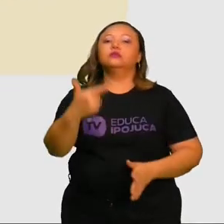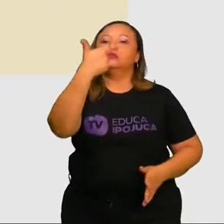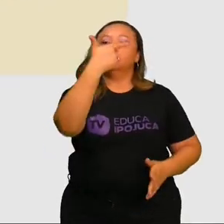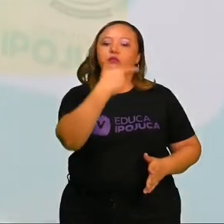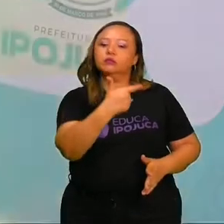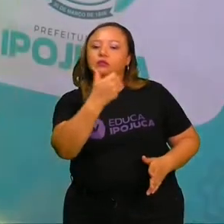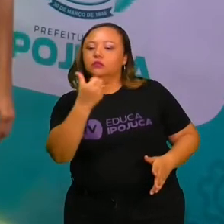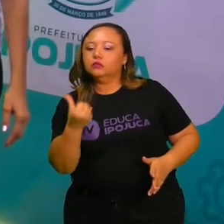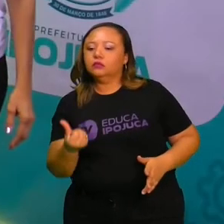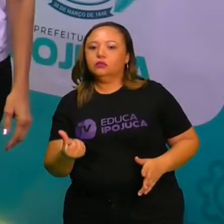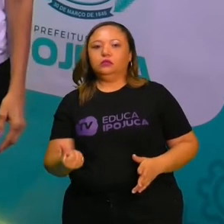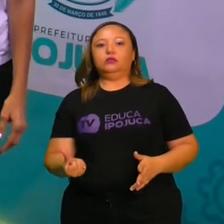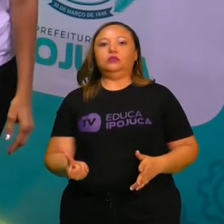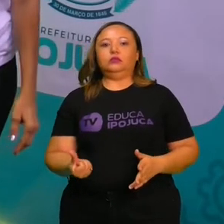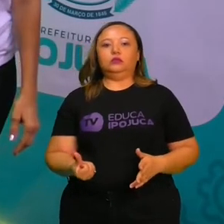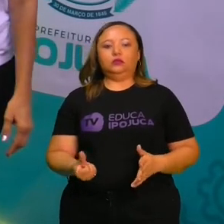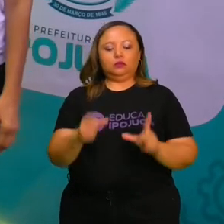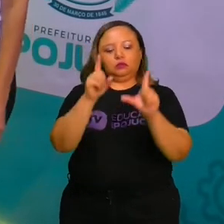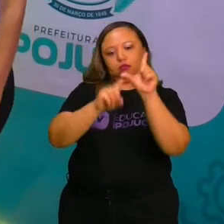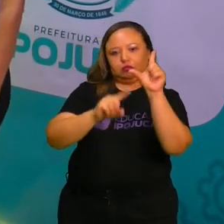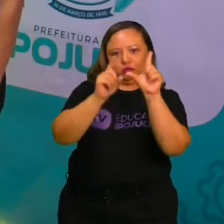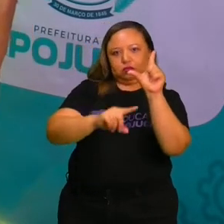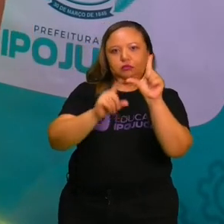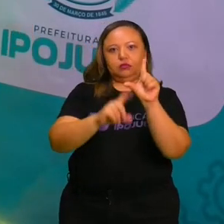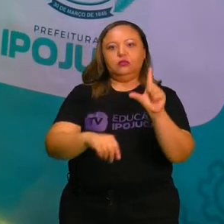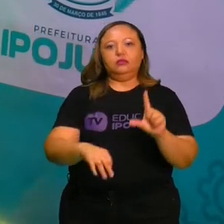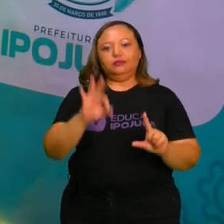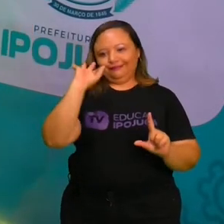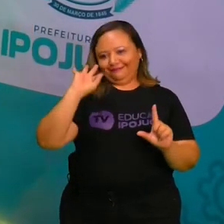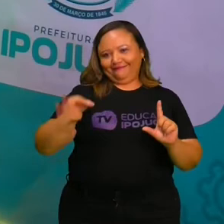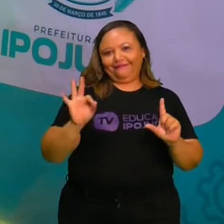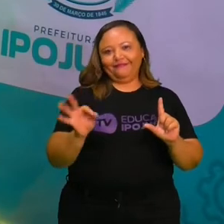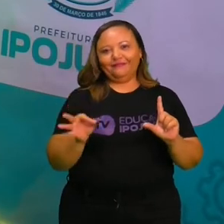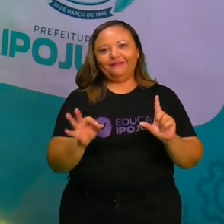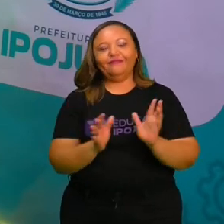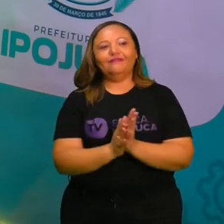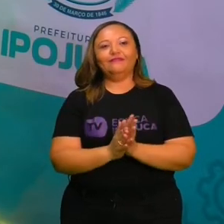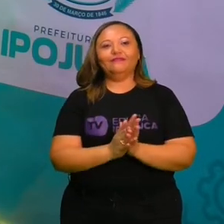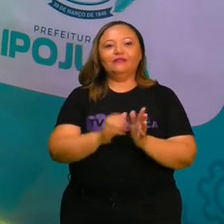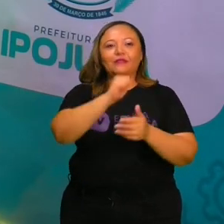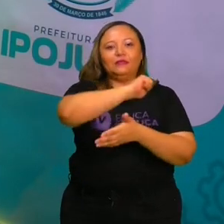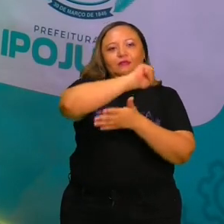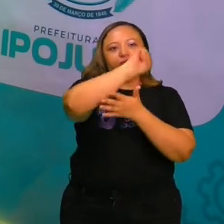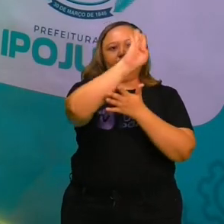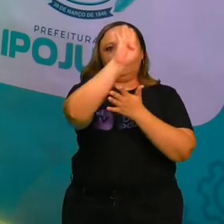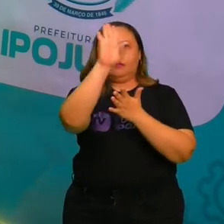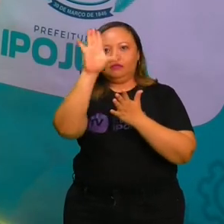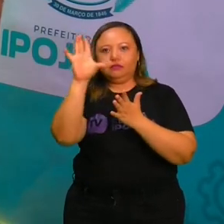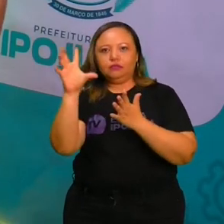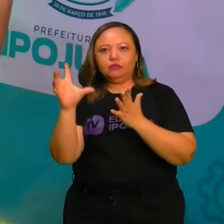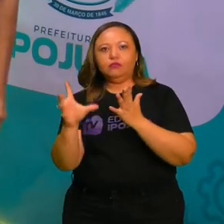de 26 letrinhas, tá certo? Que é o nosso alfabeto.